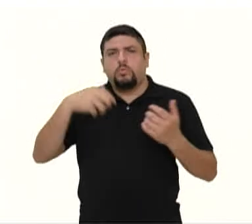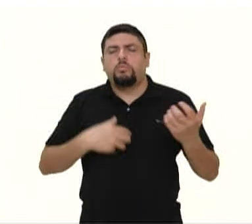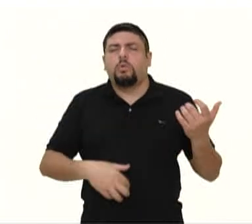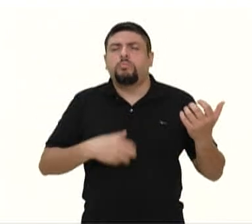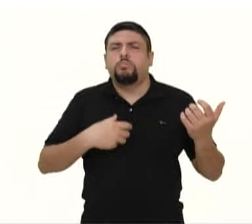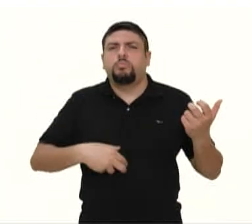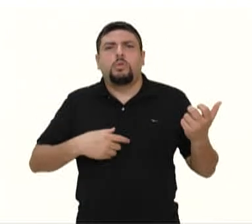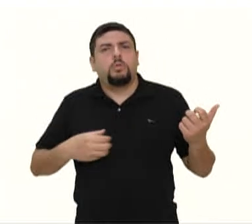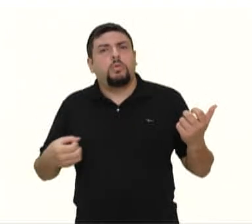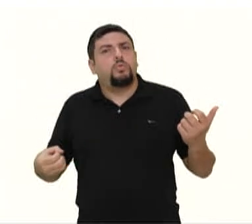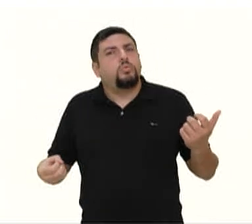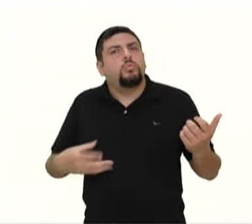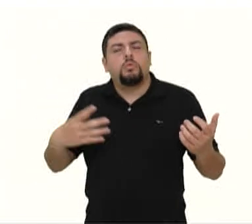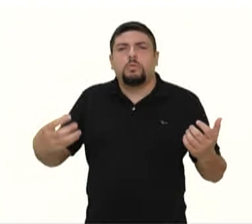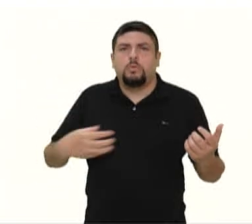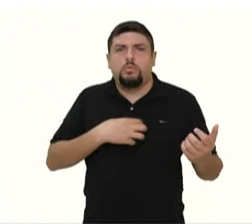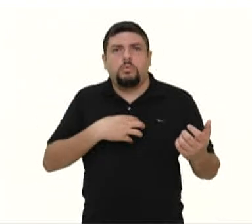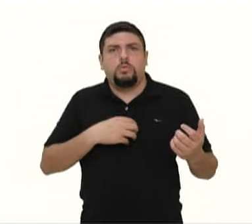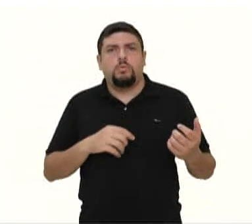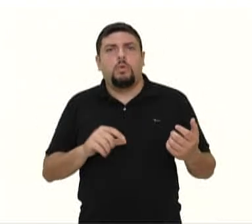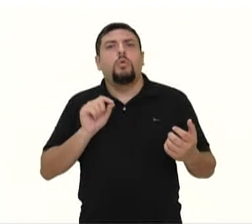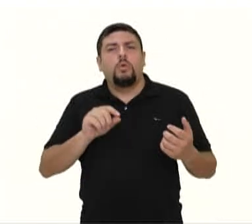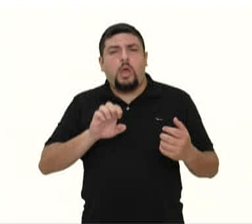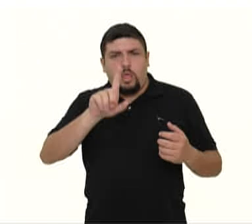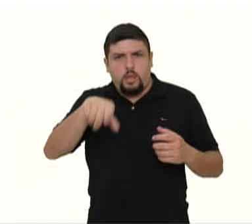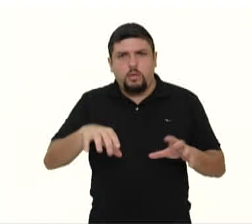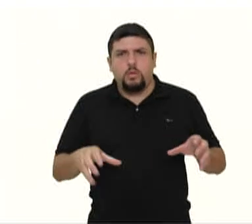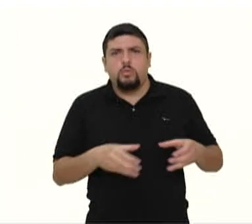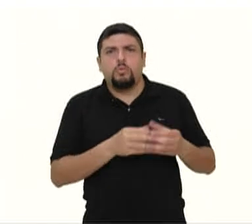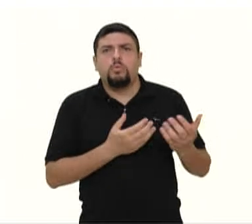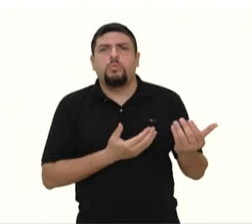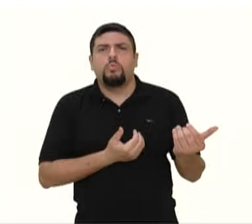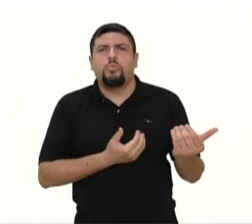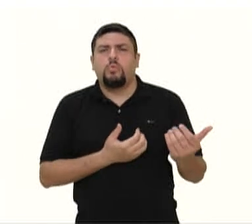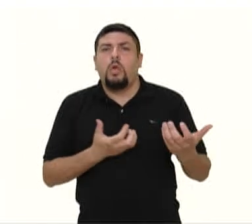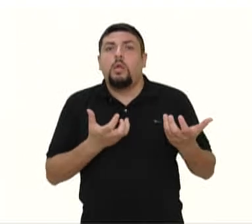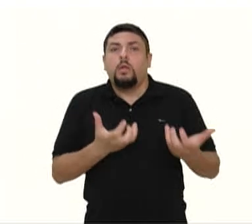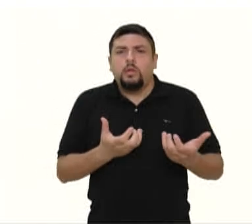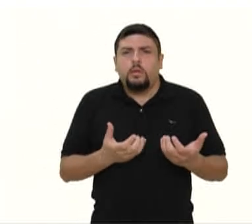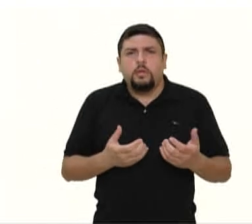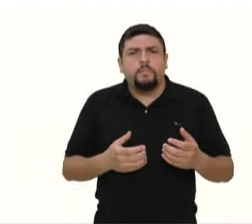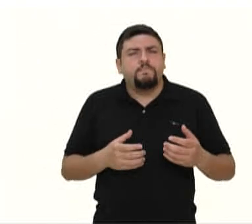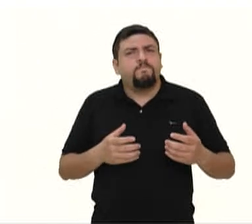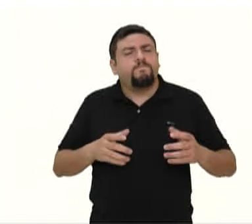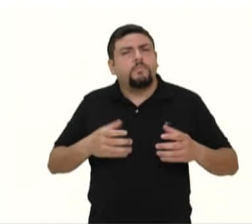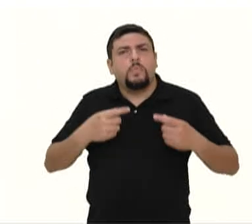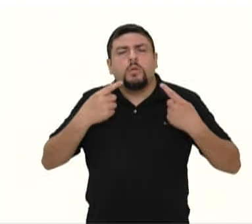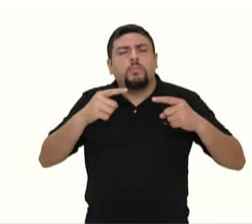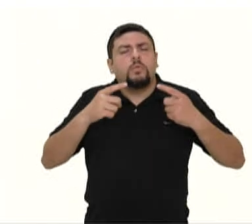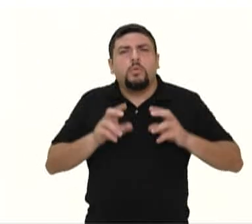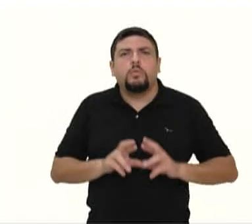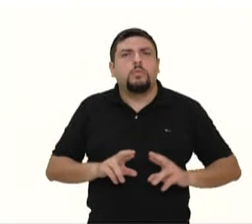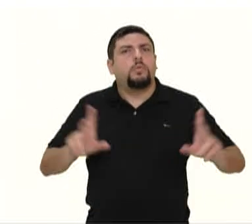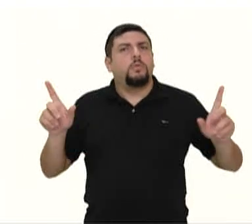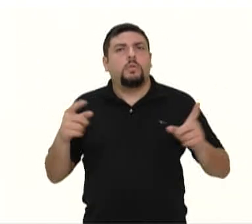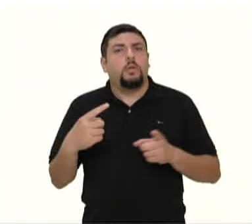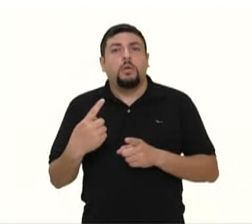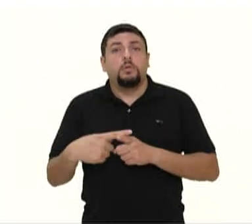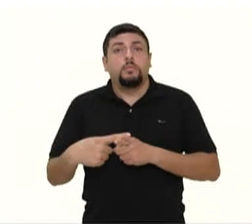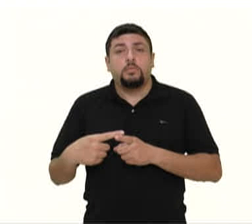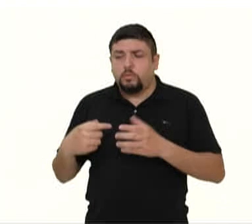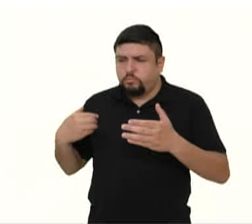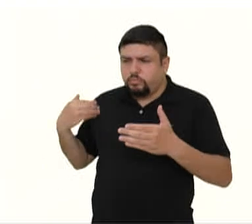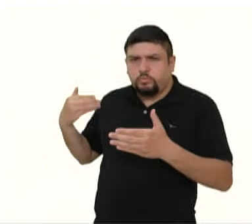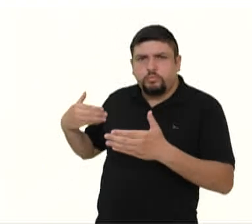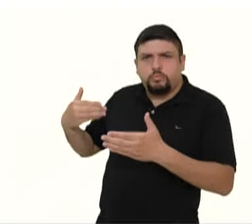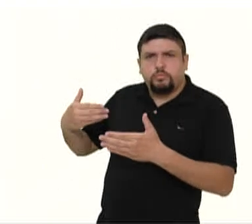Nova foi produto do desejo de jovens que desejavam renovar a música brasileira, já que o que era